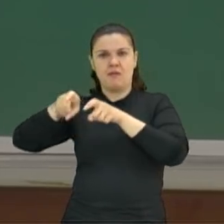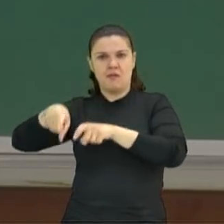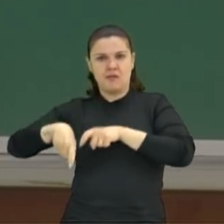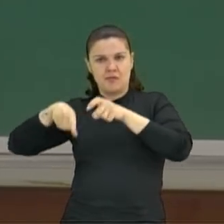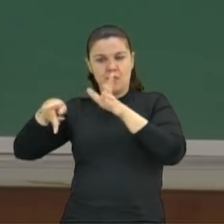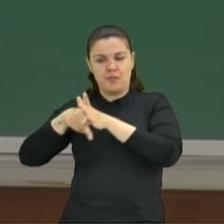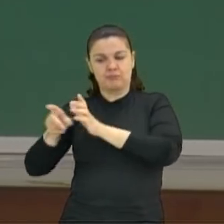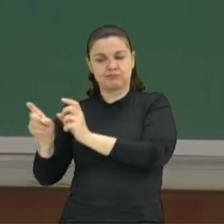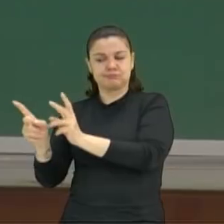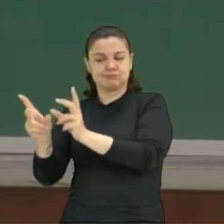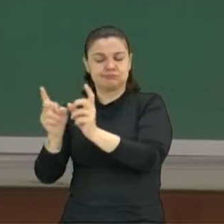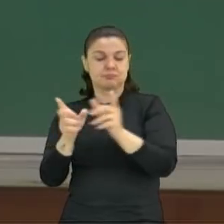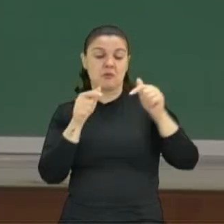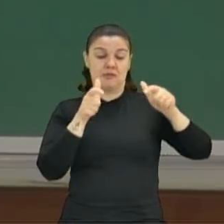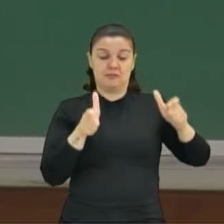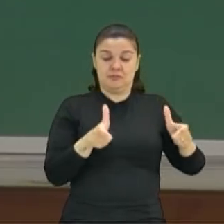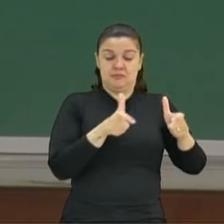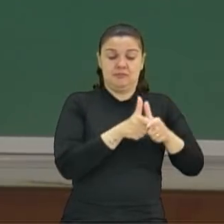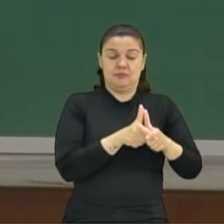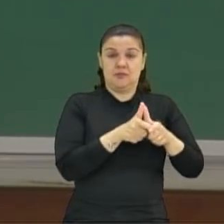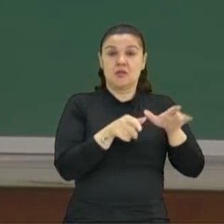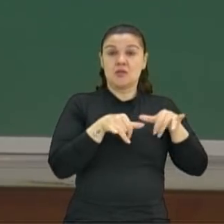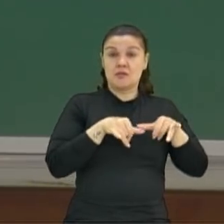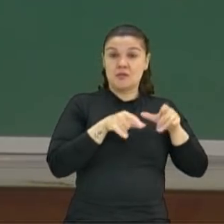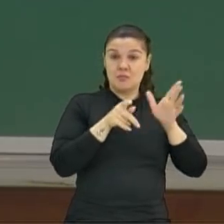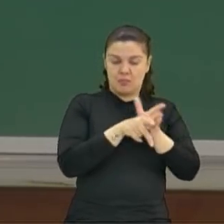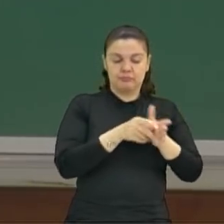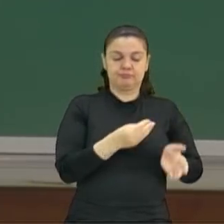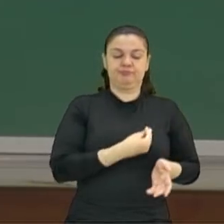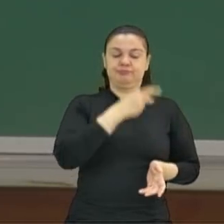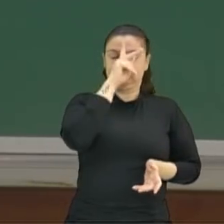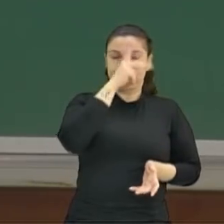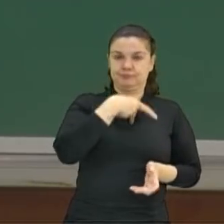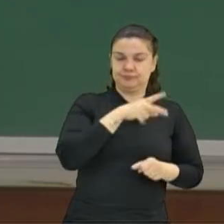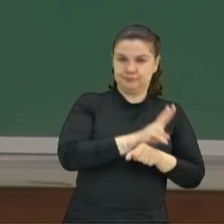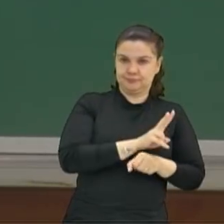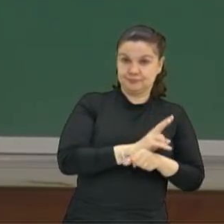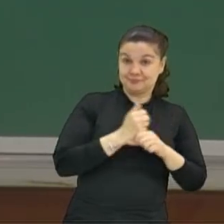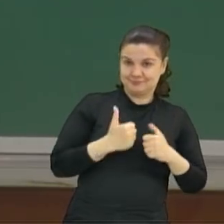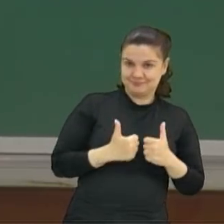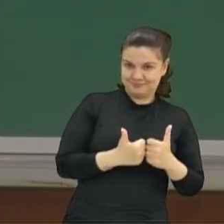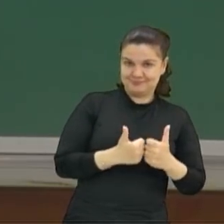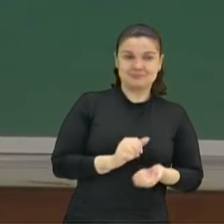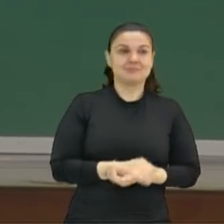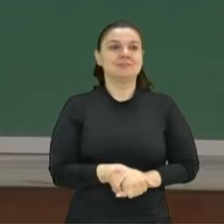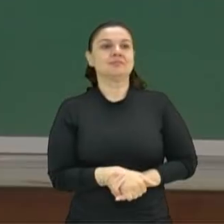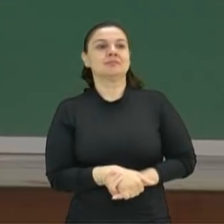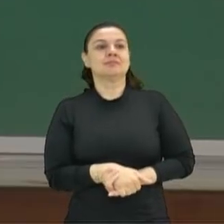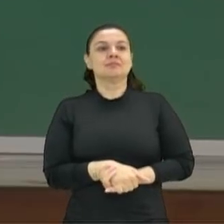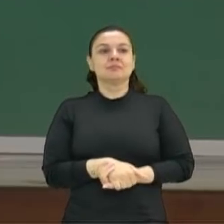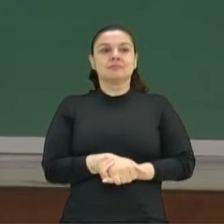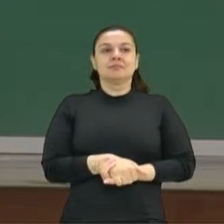produção comercial. Minifúndio, de subsistência, certo?